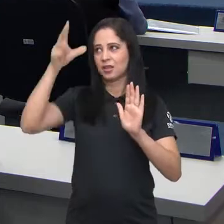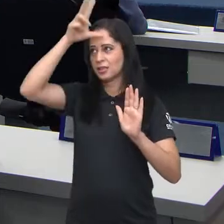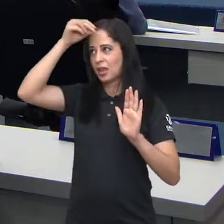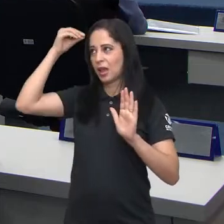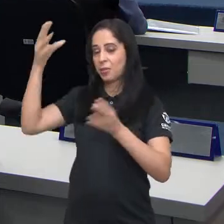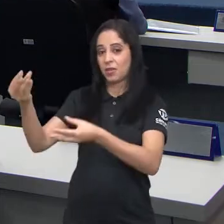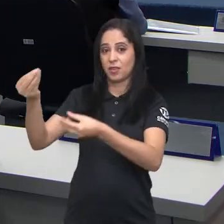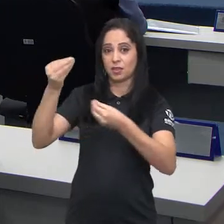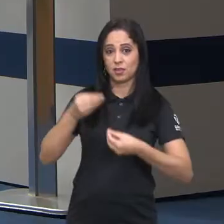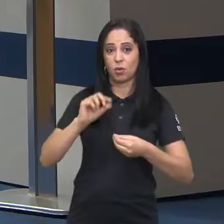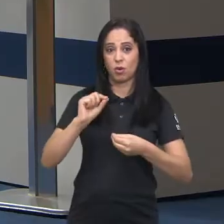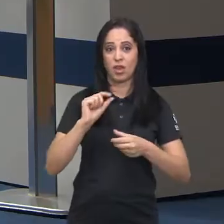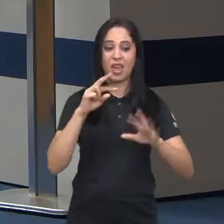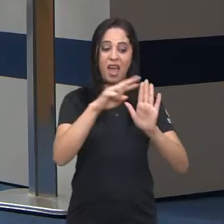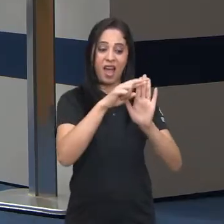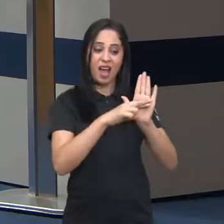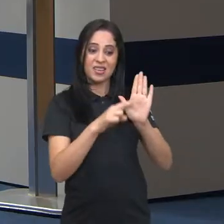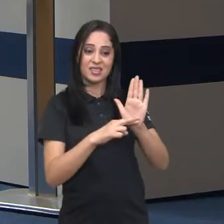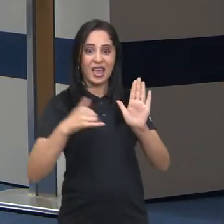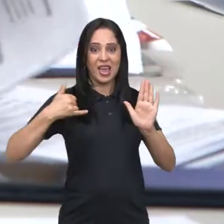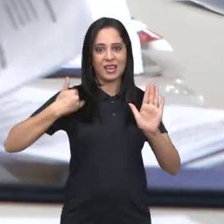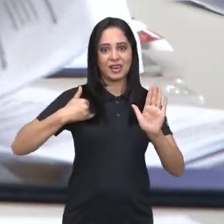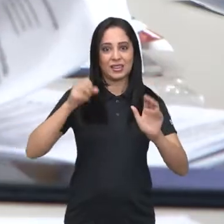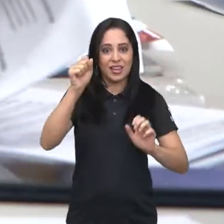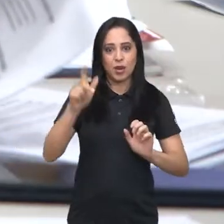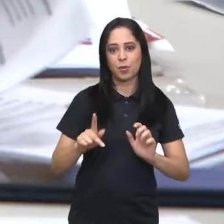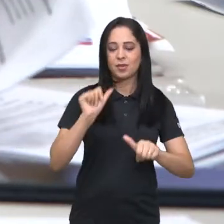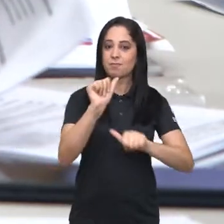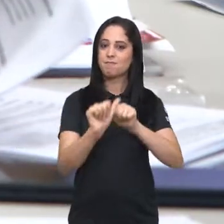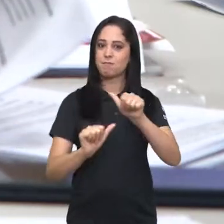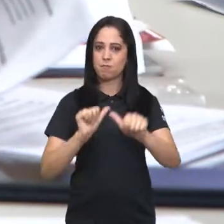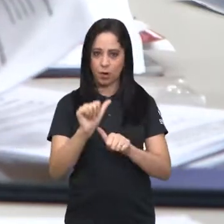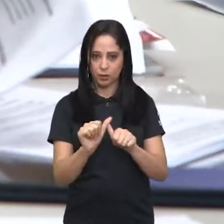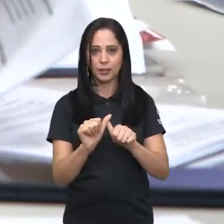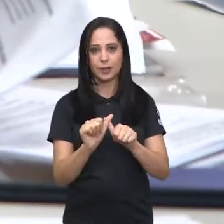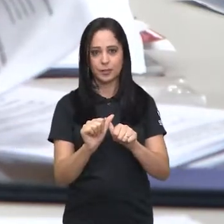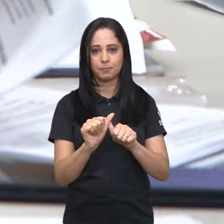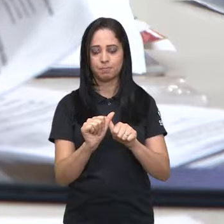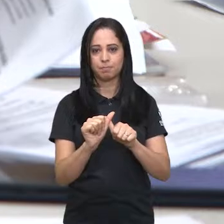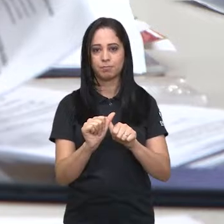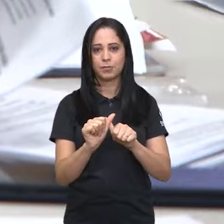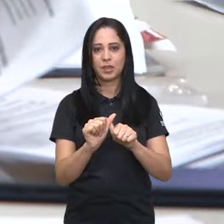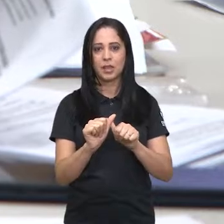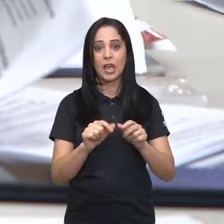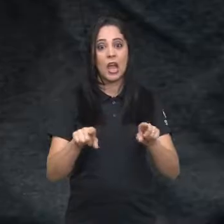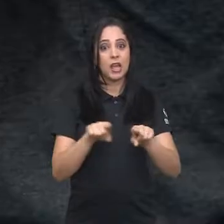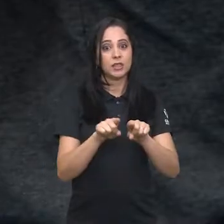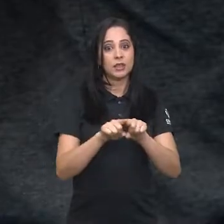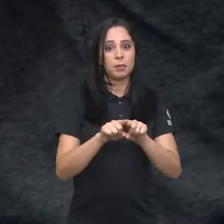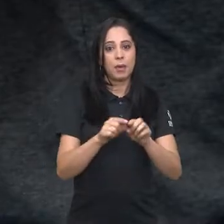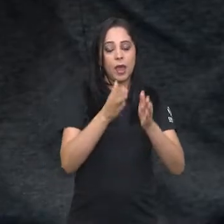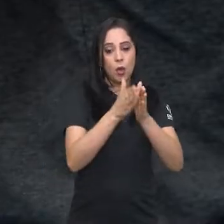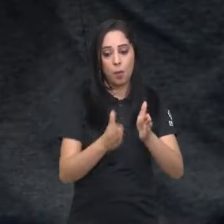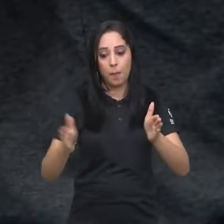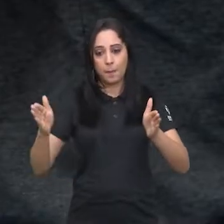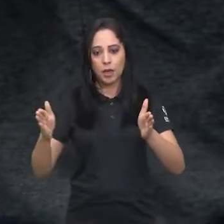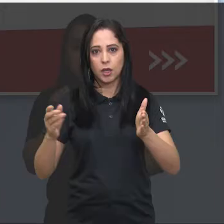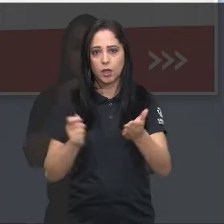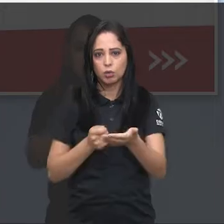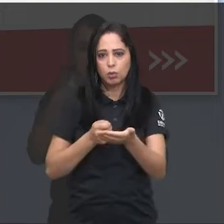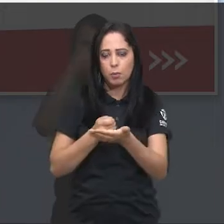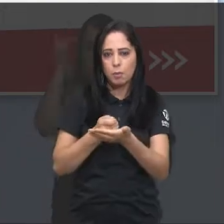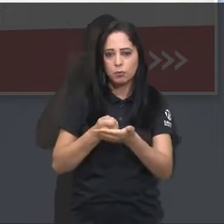apresentado pela prefeitura que altera regras como idade mínima para aposentadoria dos Servidores concursados tempo de